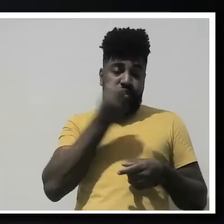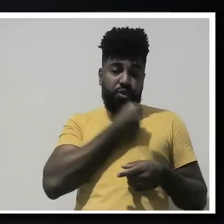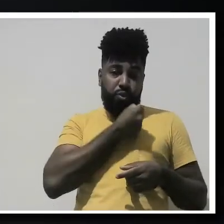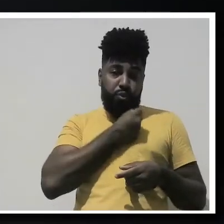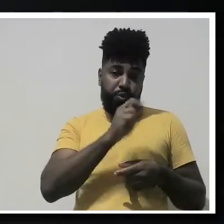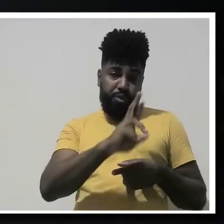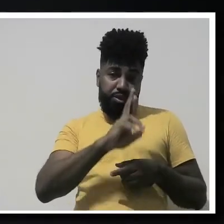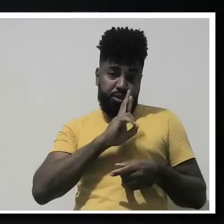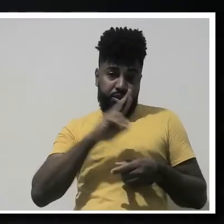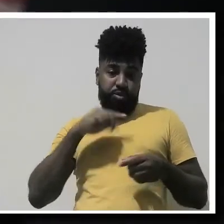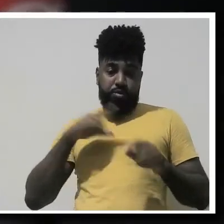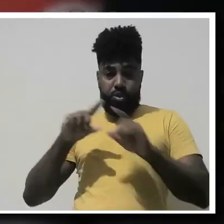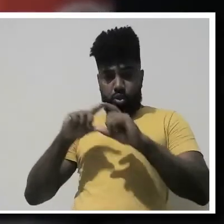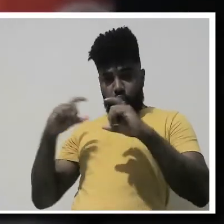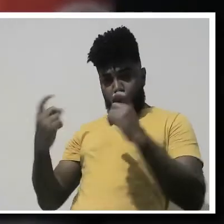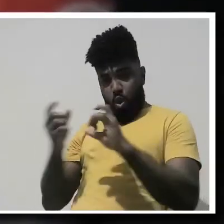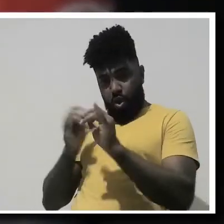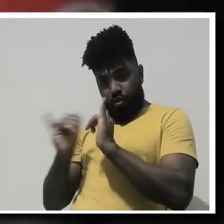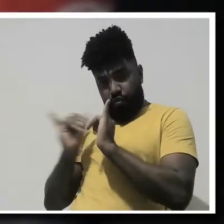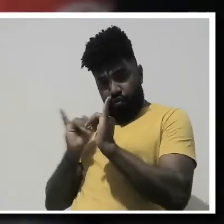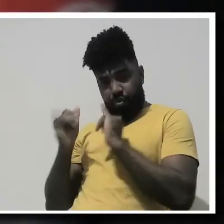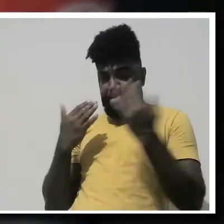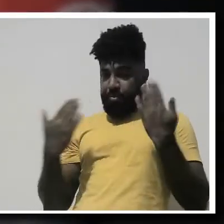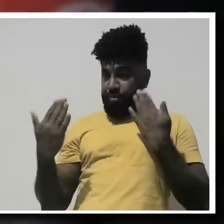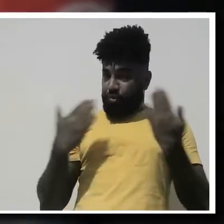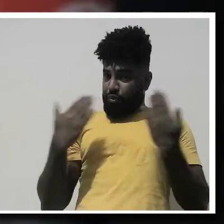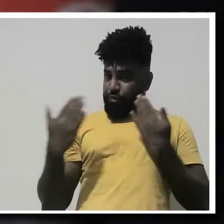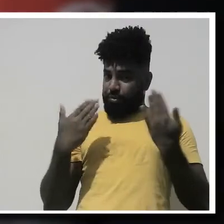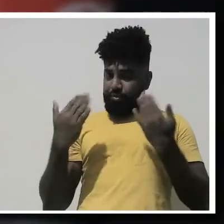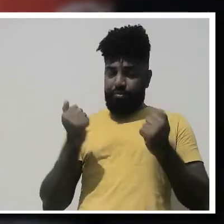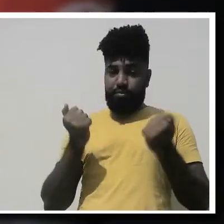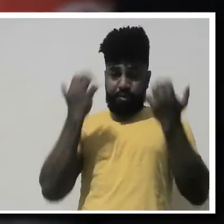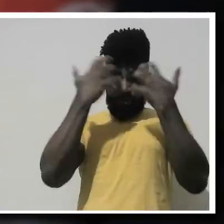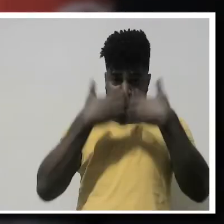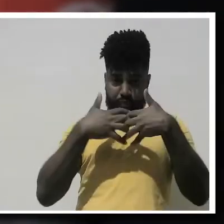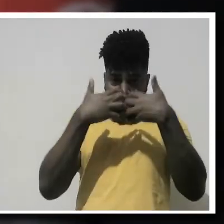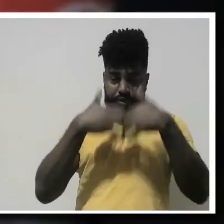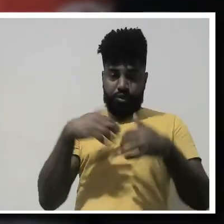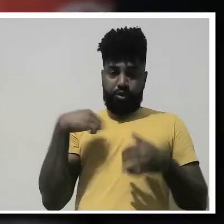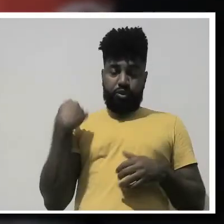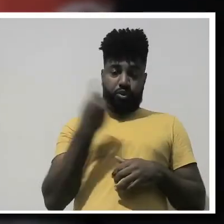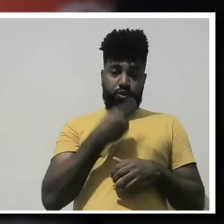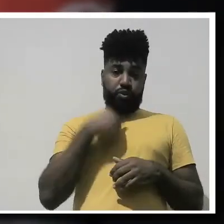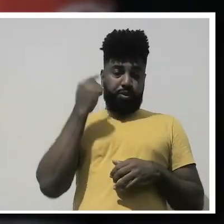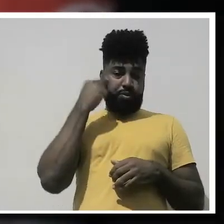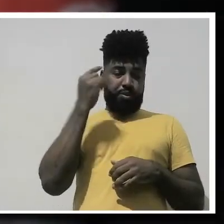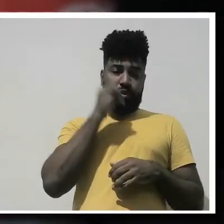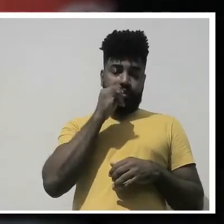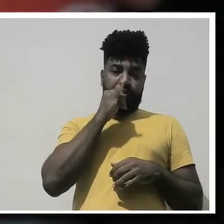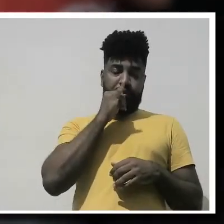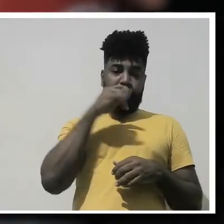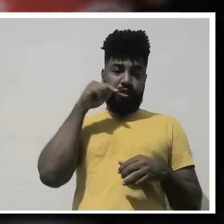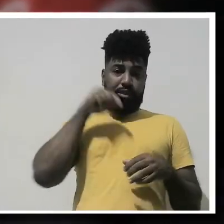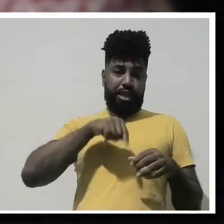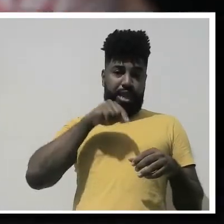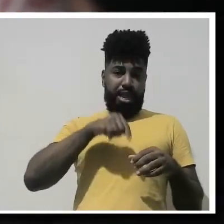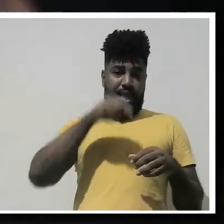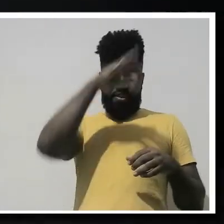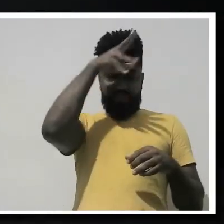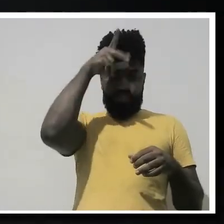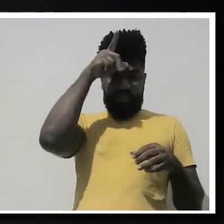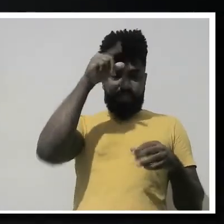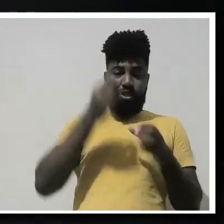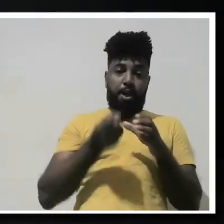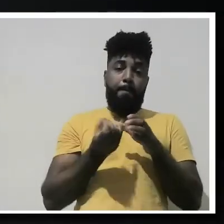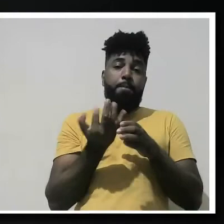conferir o resultado que a gente teve com a informação que está descrita no rótulo. Para a gente fazer essa análise, o refrigerante precisa estar totalmente sem gás,